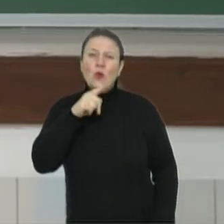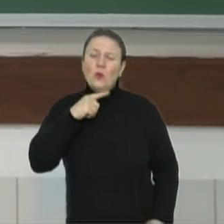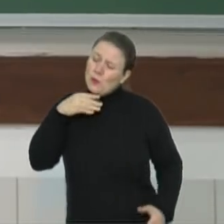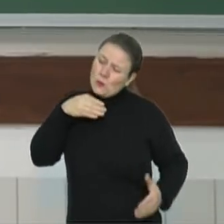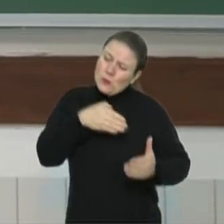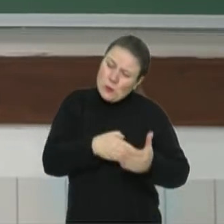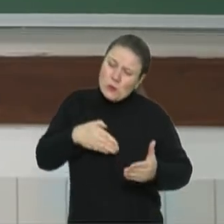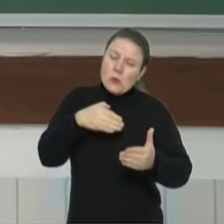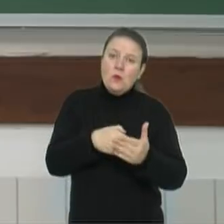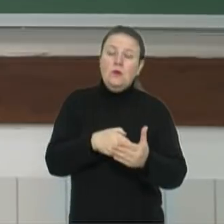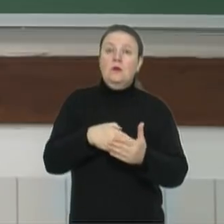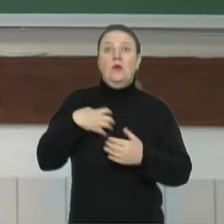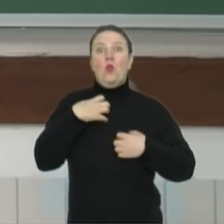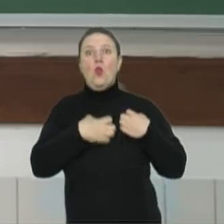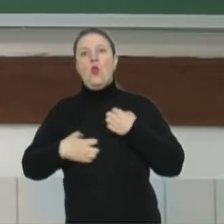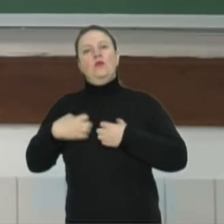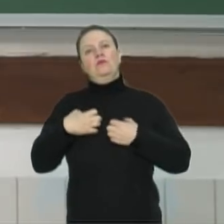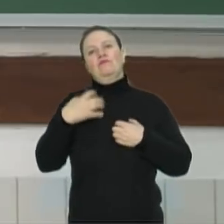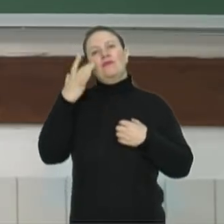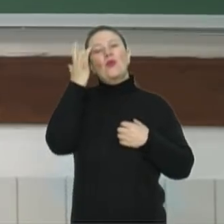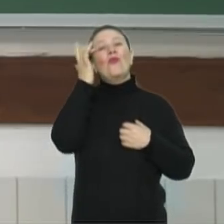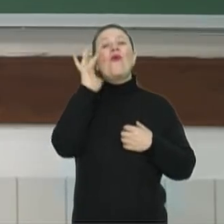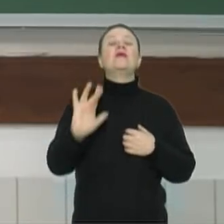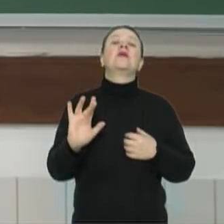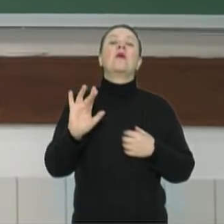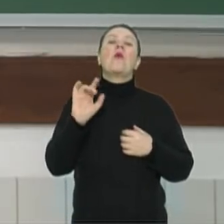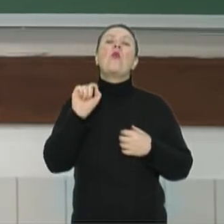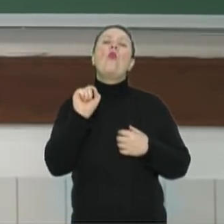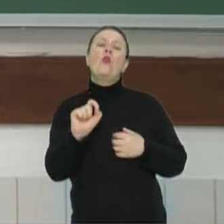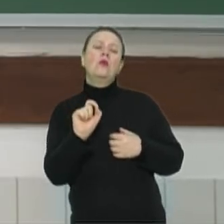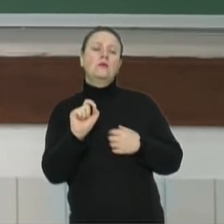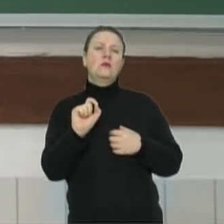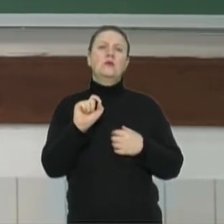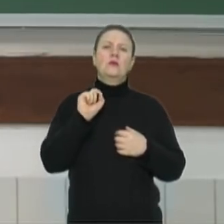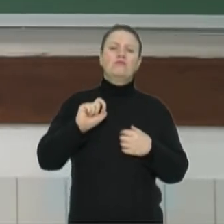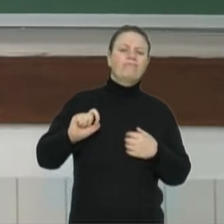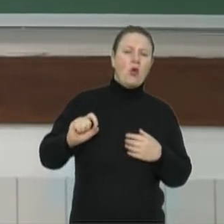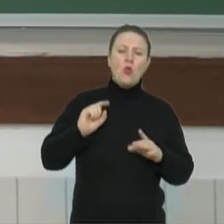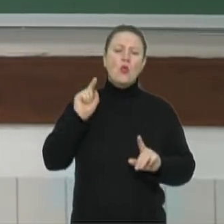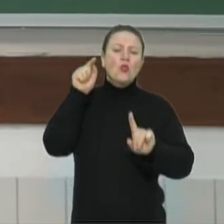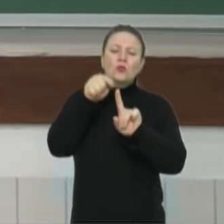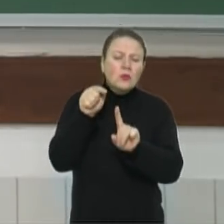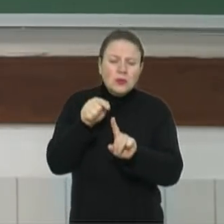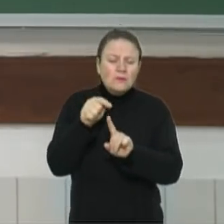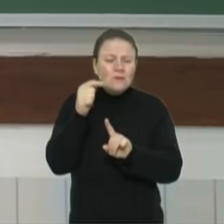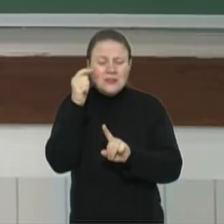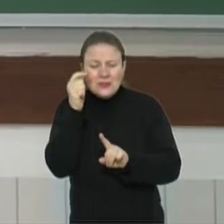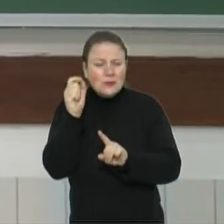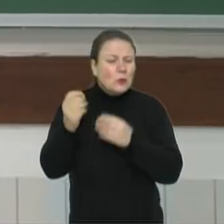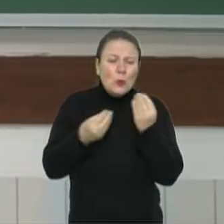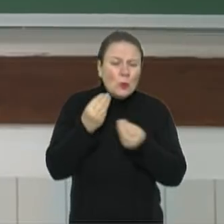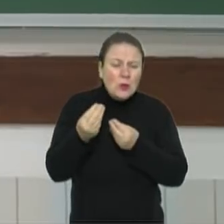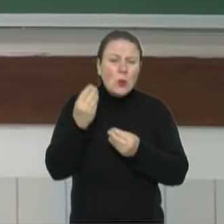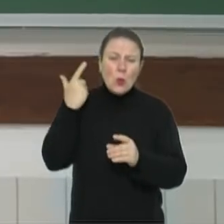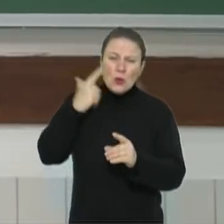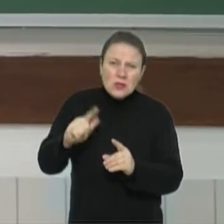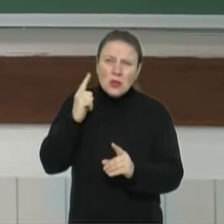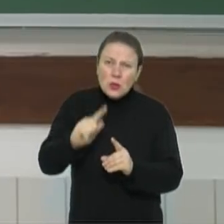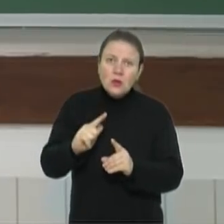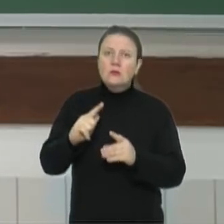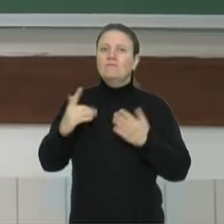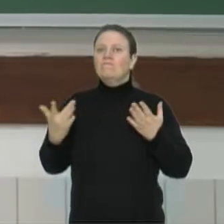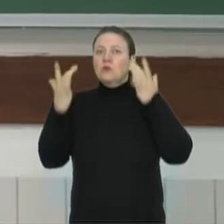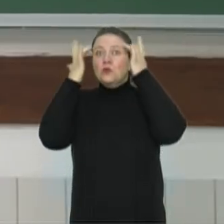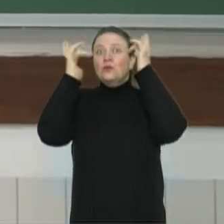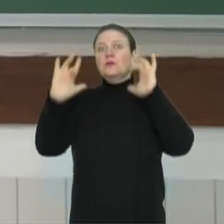angústia existe justamente por nós não sabemos o nosso destino, né? Se nós soubéssemos que tudo vai dar certo na nossa vida, beleza, não temos que fazer